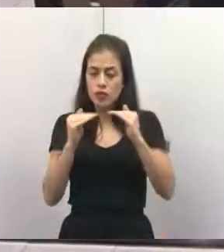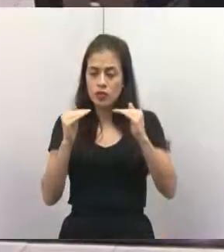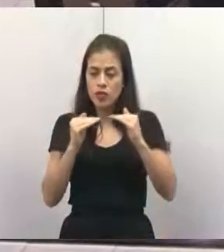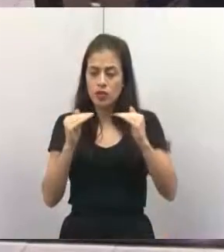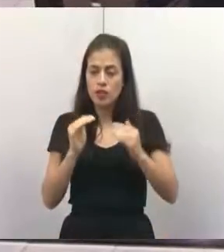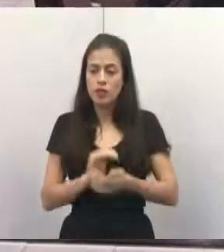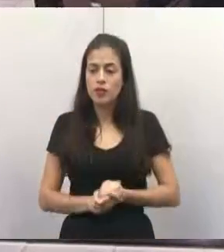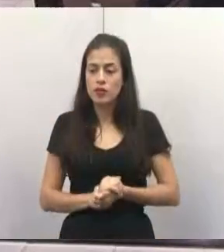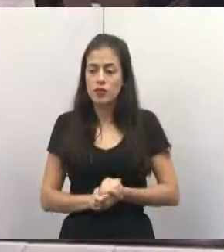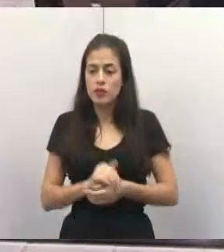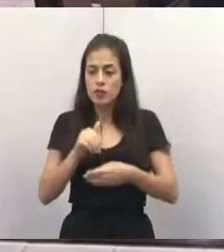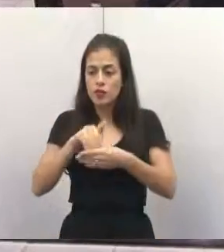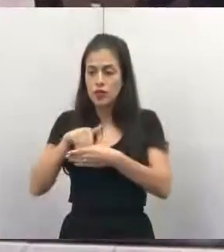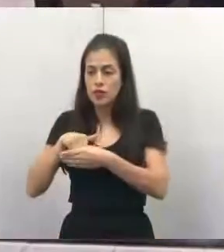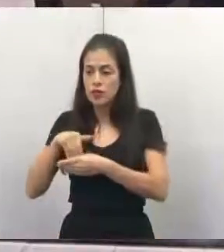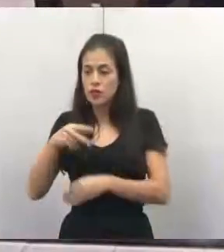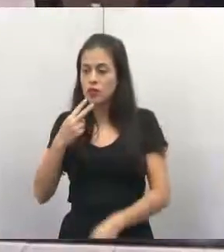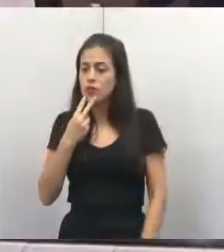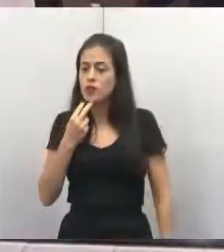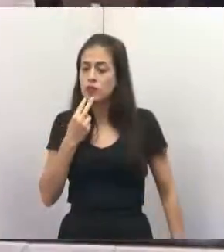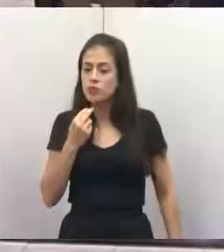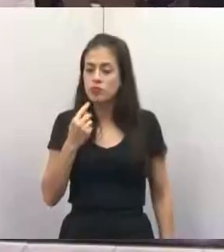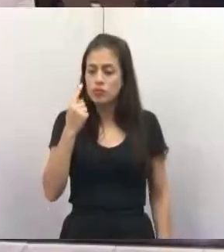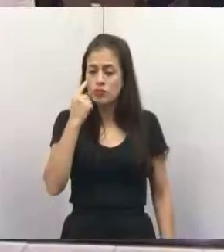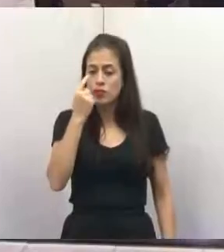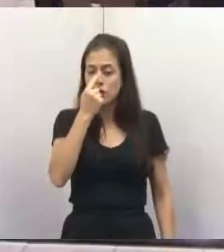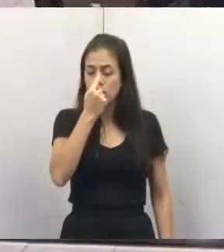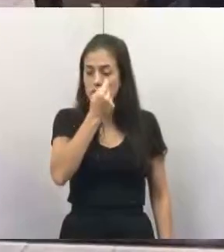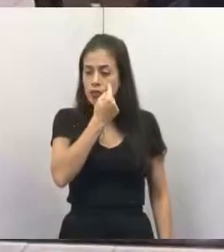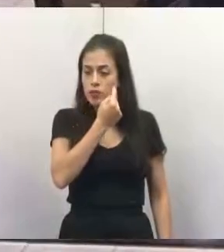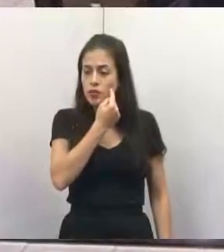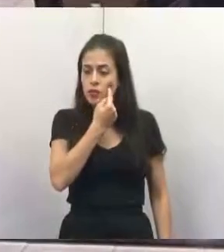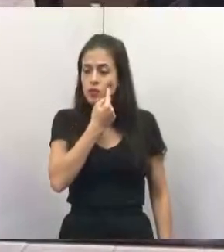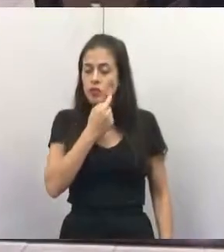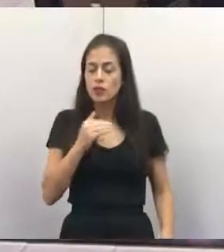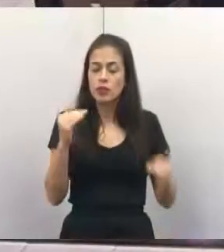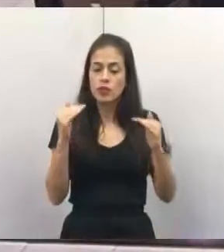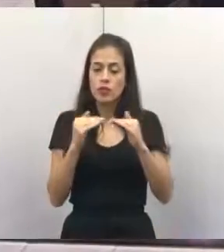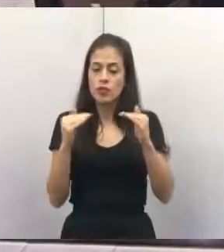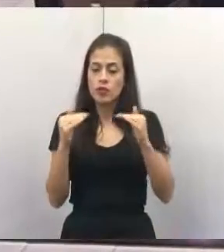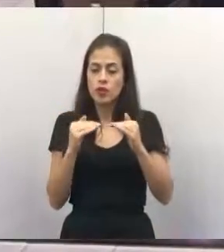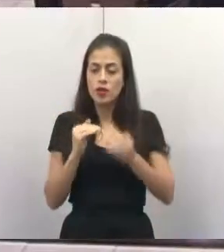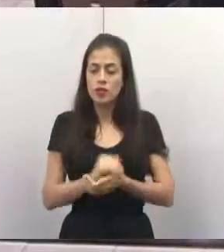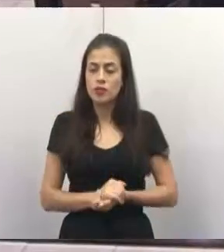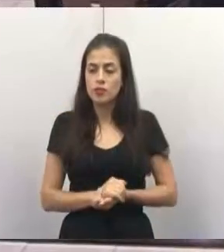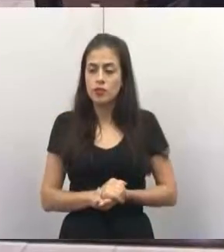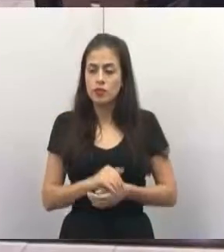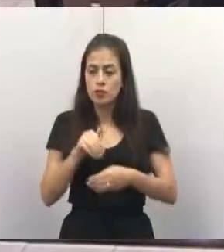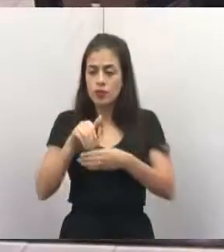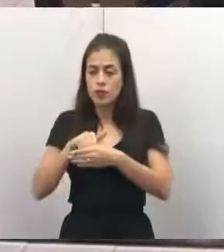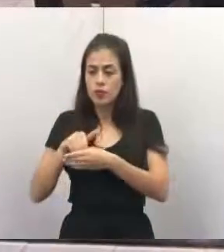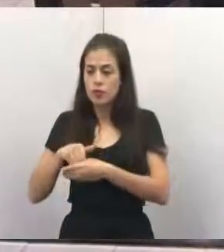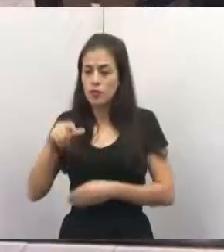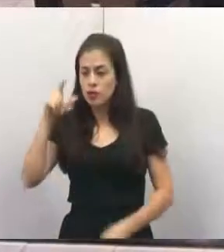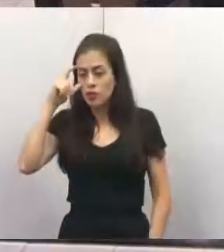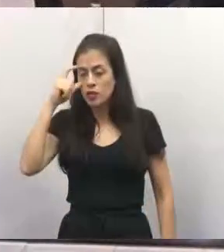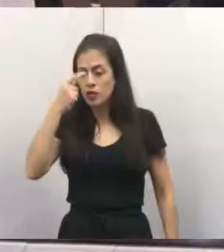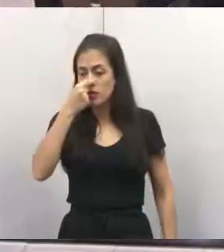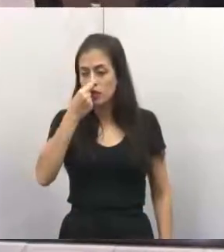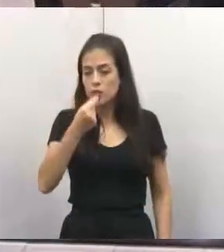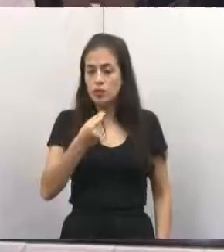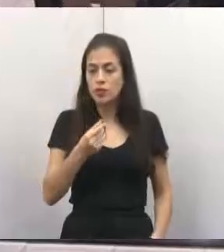Favorável. Como vota o vereador Valmir do Parque Meia Lua? Meu voto é favorável. Como vota o vereador